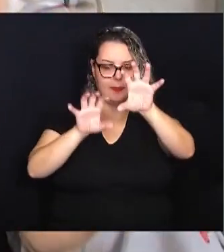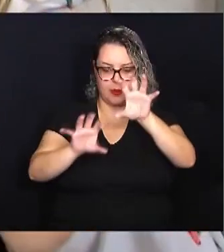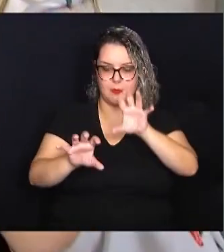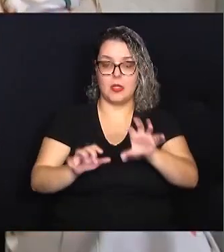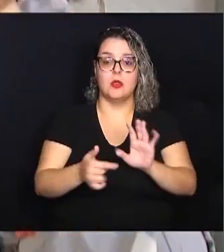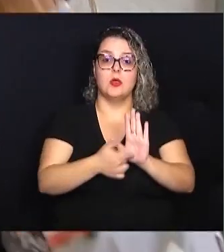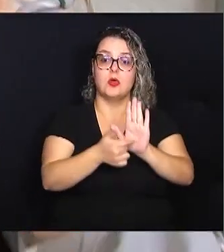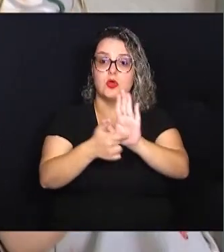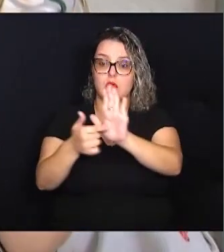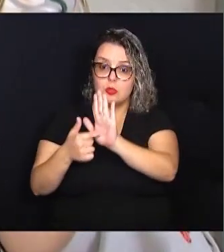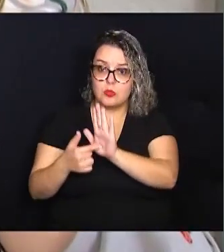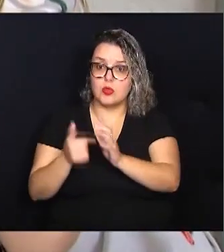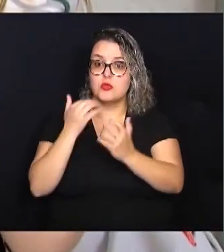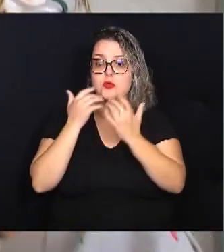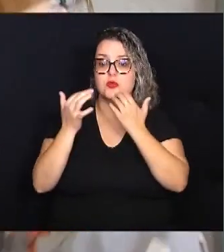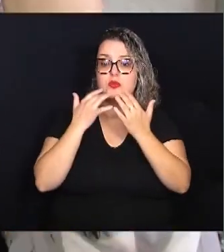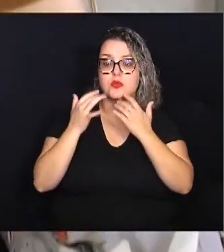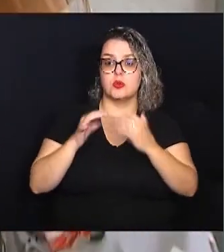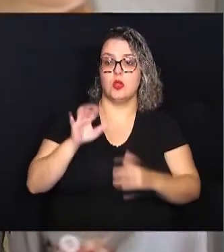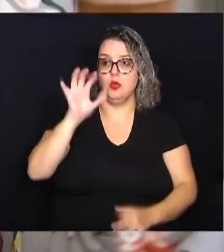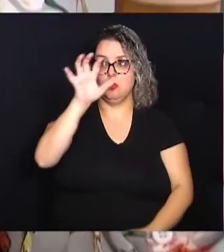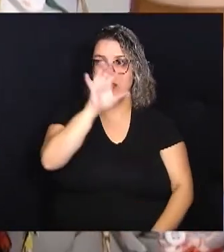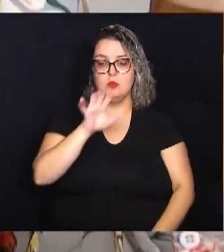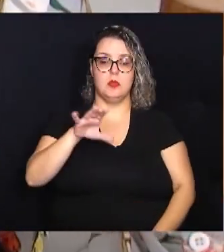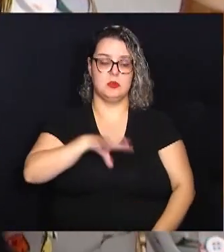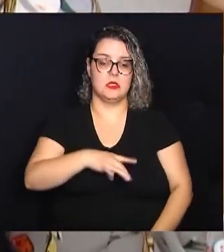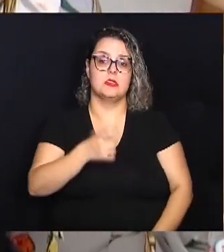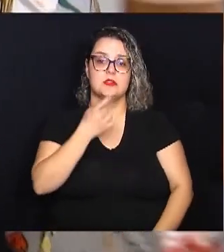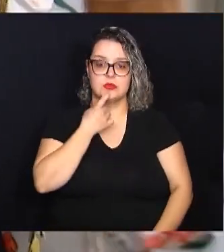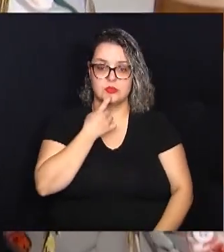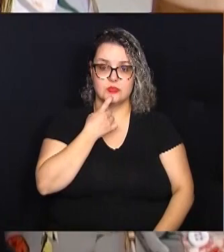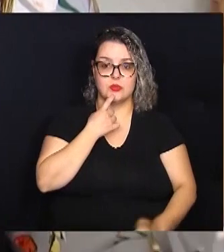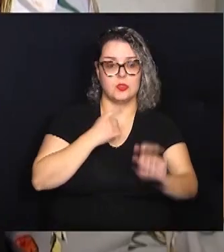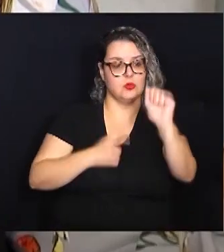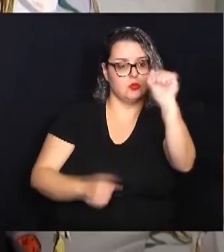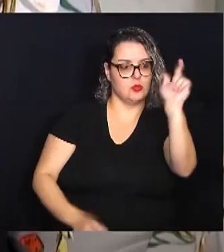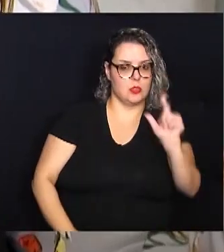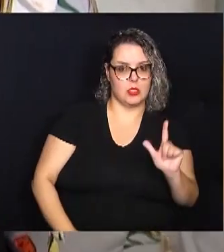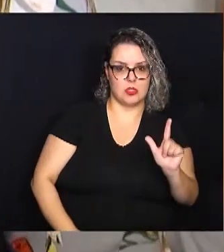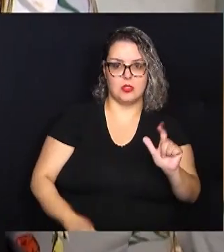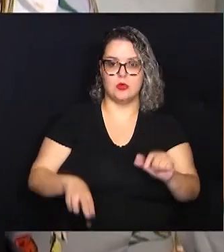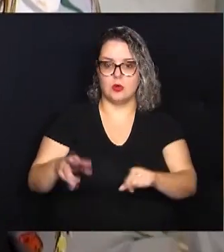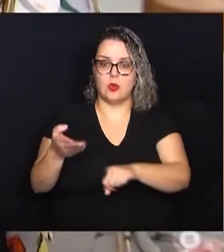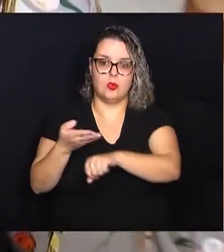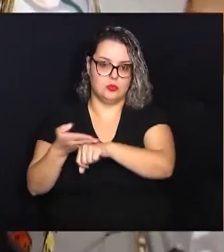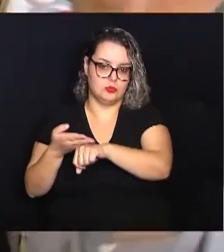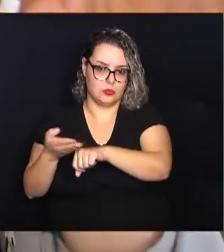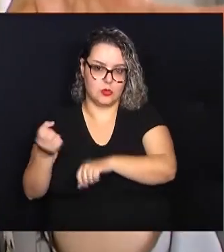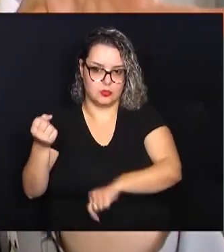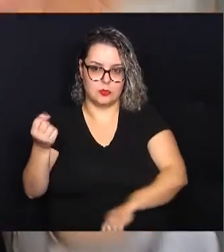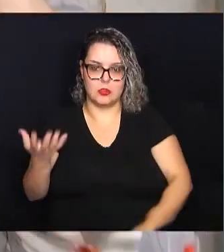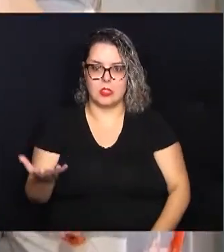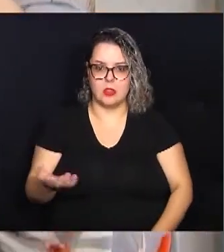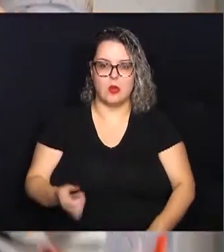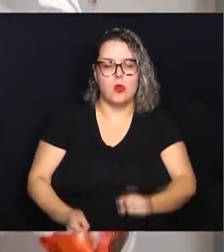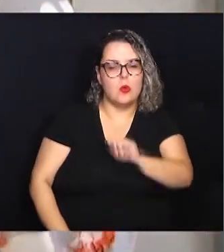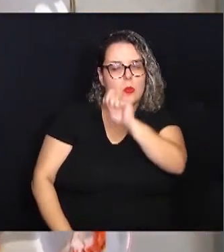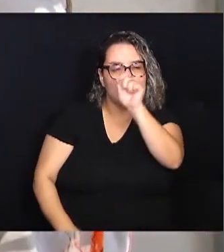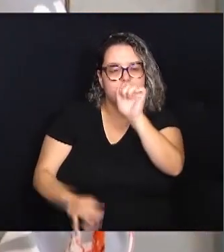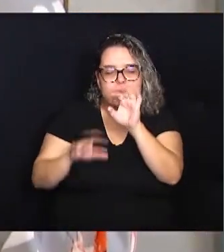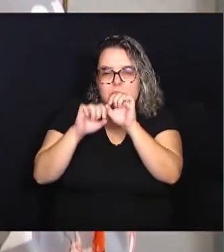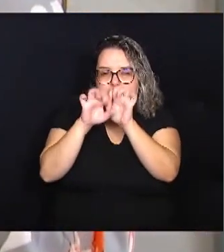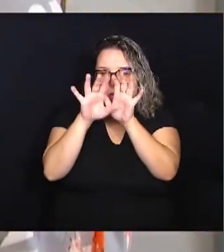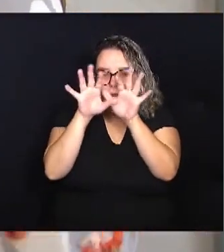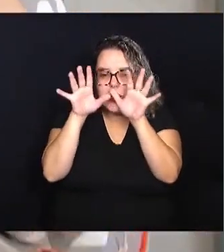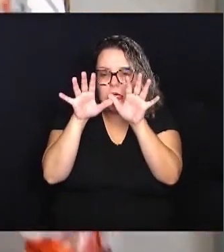demonstra através de cores, um mapa de Campinas, através de cores do azul ou do branquinho, ou um azul bem clarinho, a gente vai caminhando